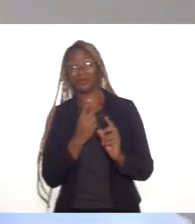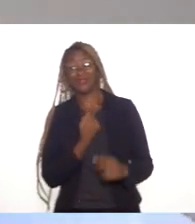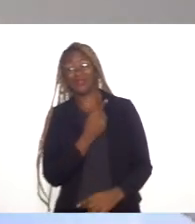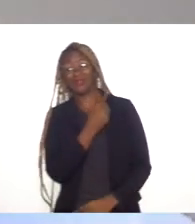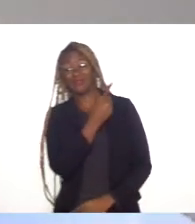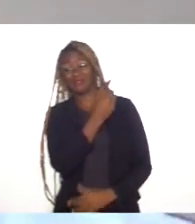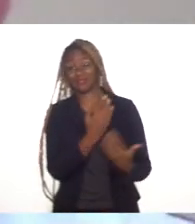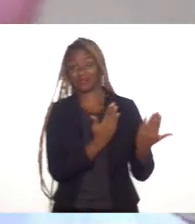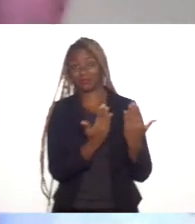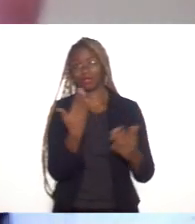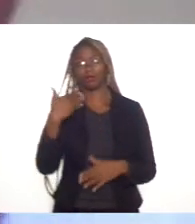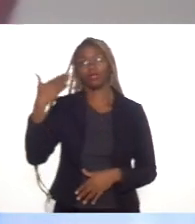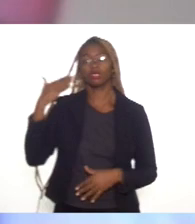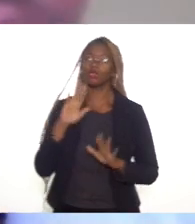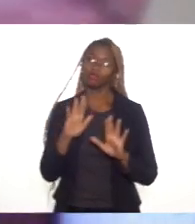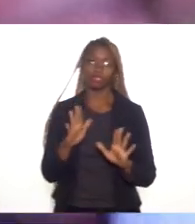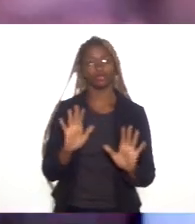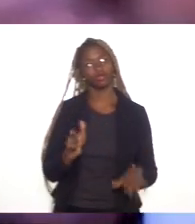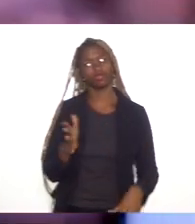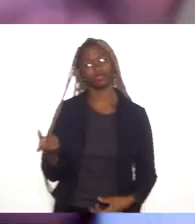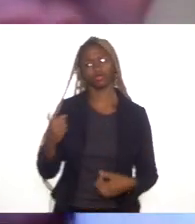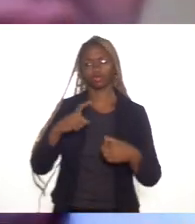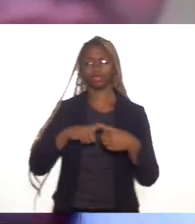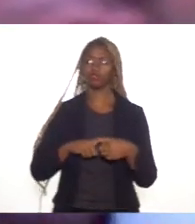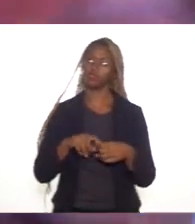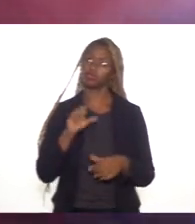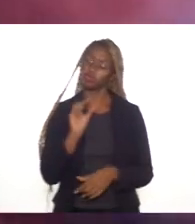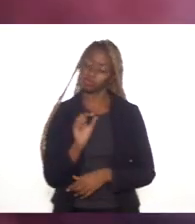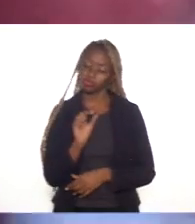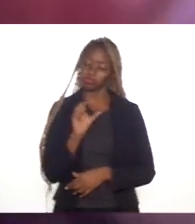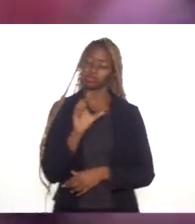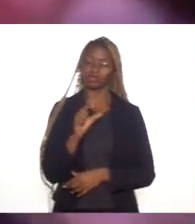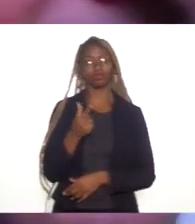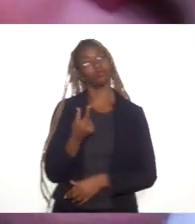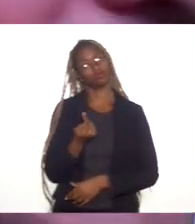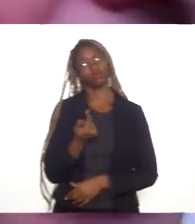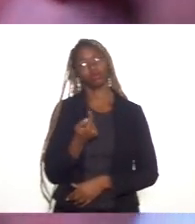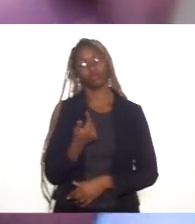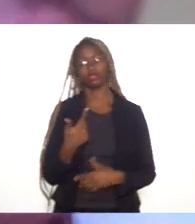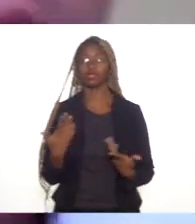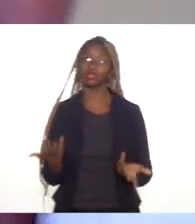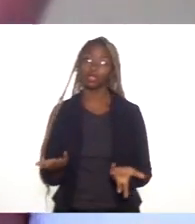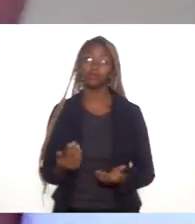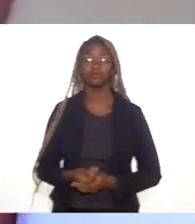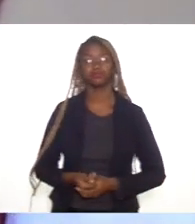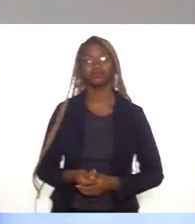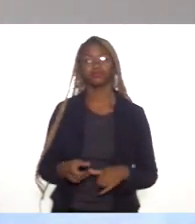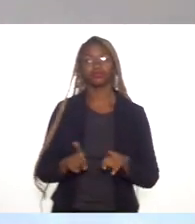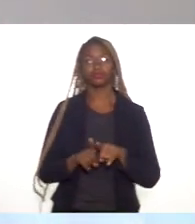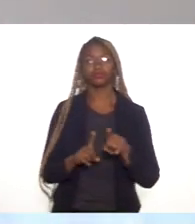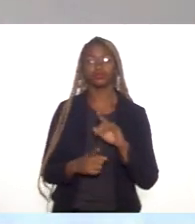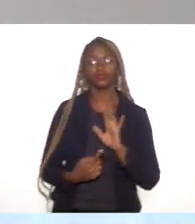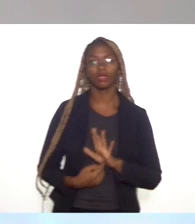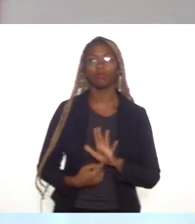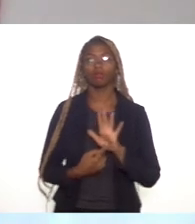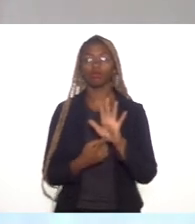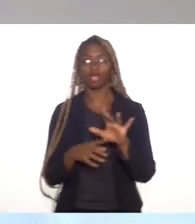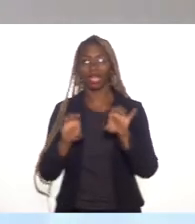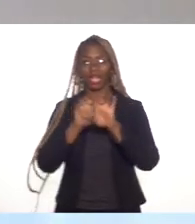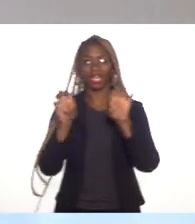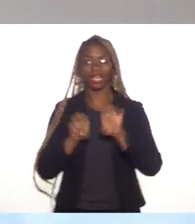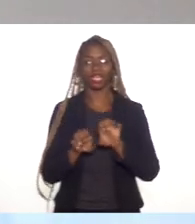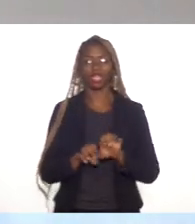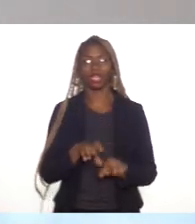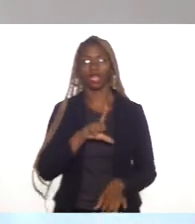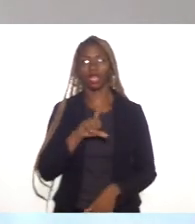alguma recuperação nesse valor. Quero também ressaltar que a estrutura